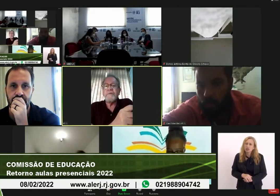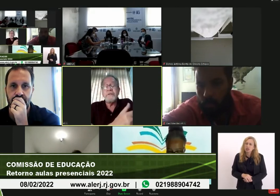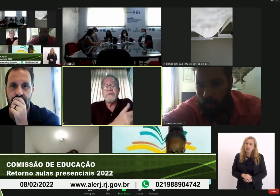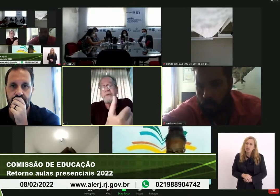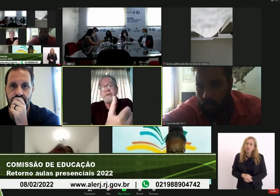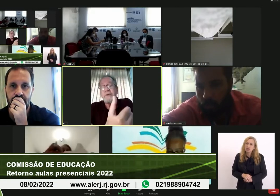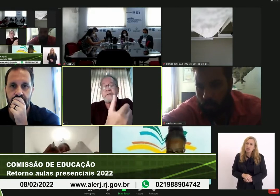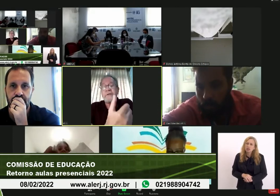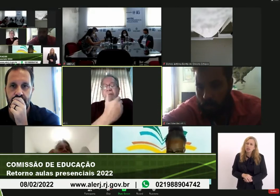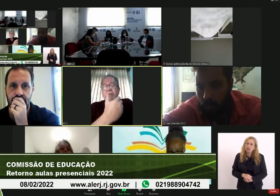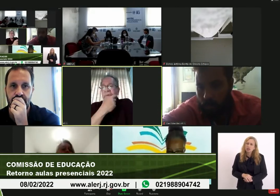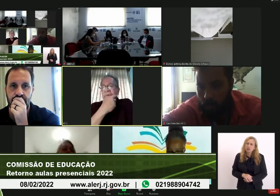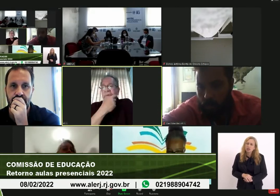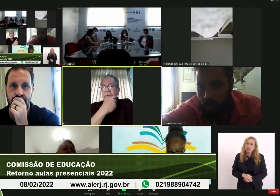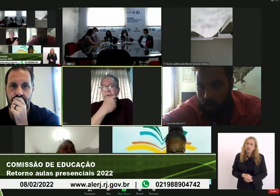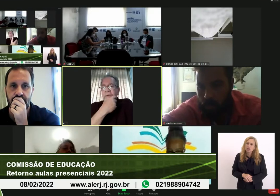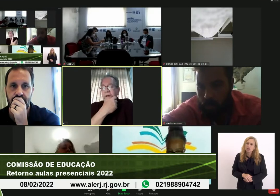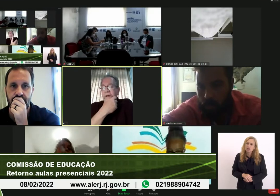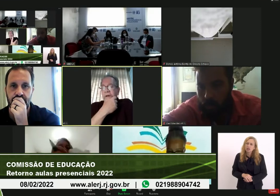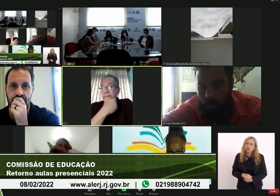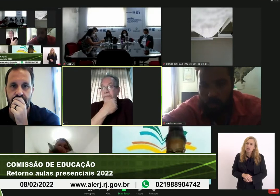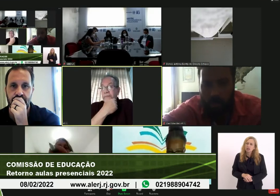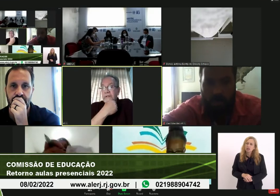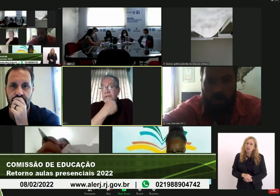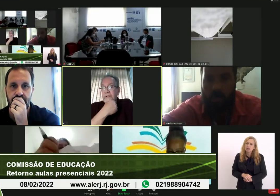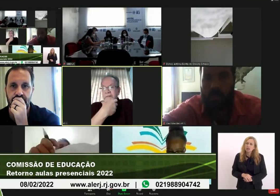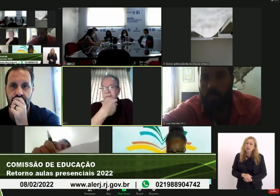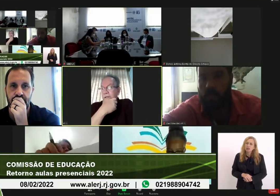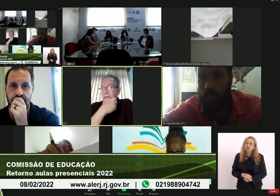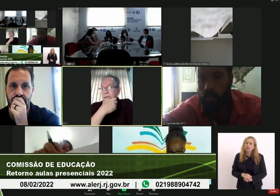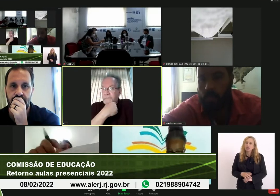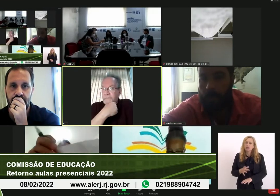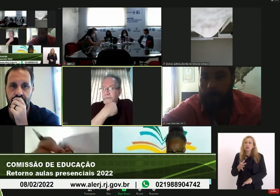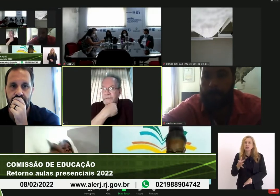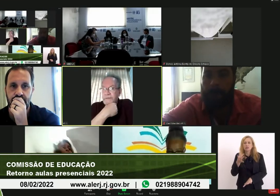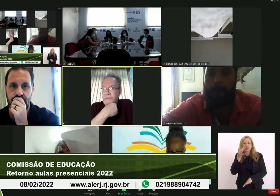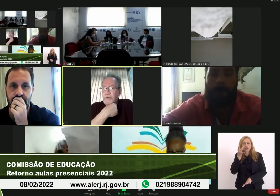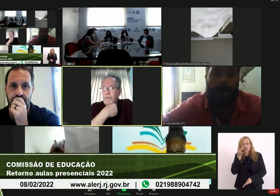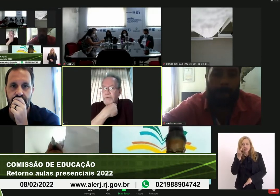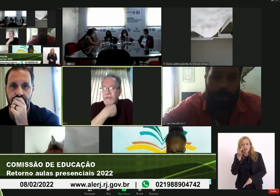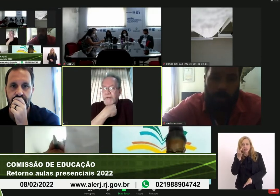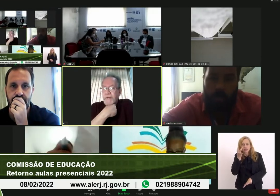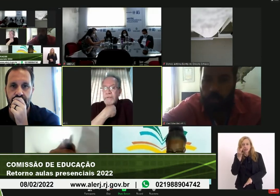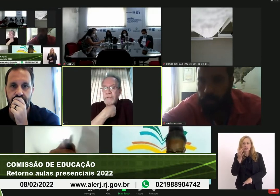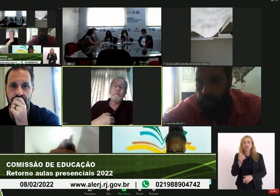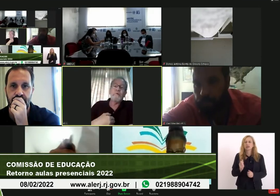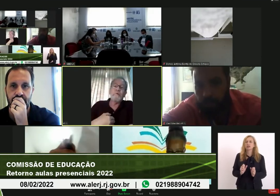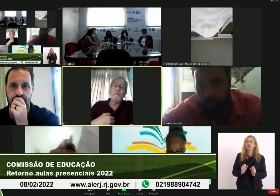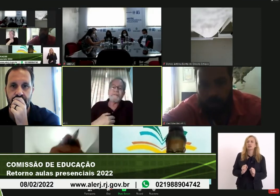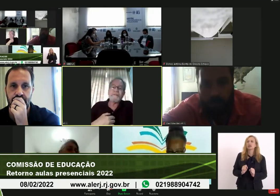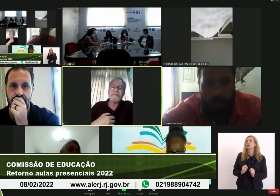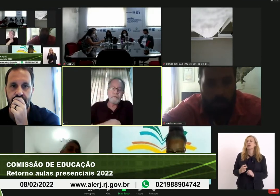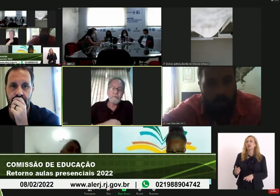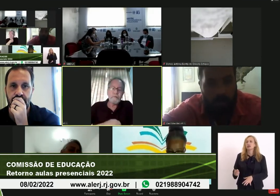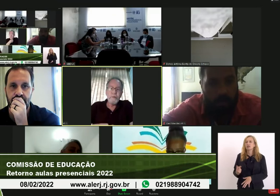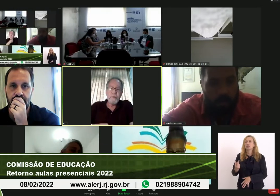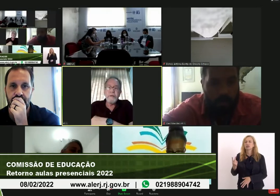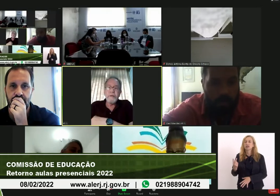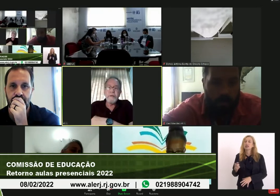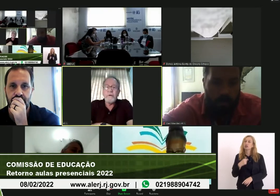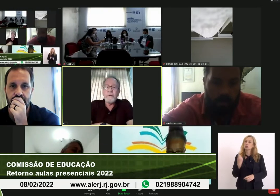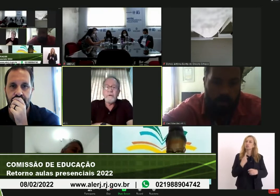tinham que estar presentes em vários momentos nas salas de aula, tiveram a vacinação contemplada. A nossa